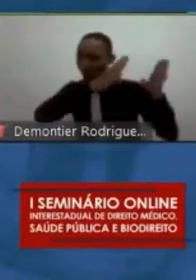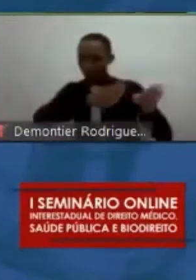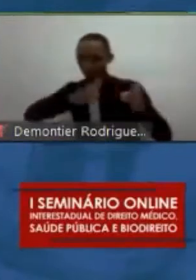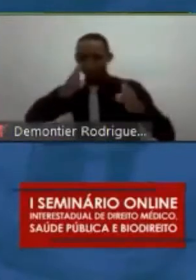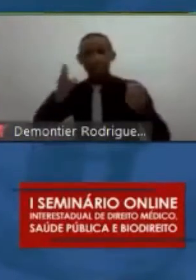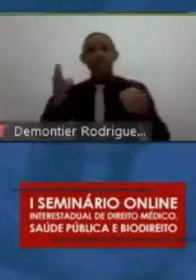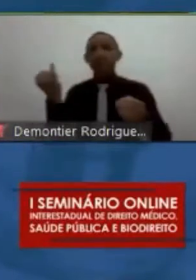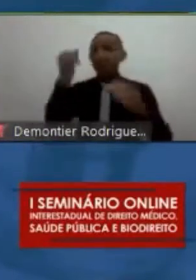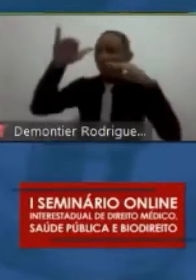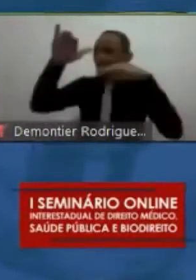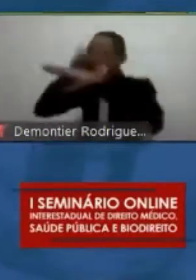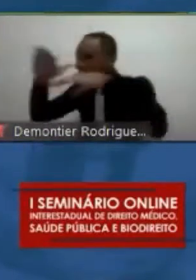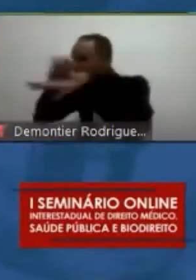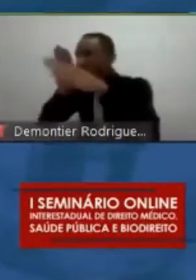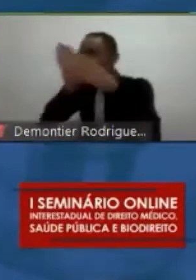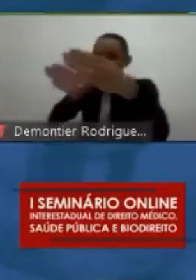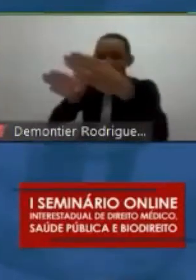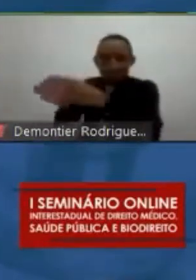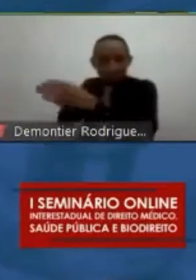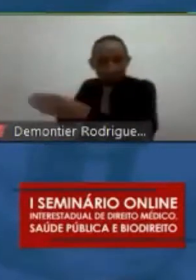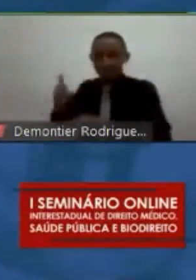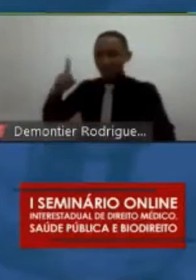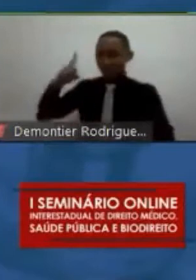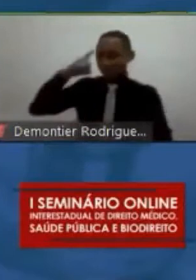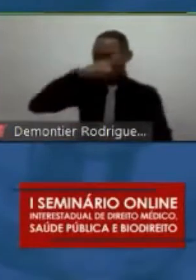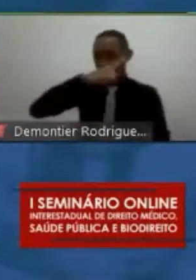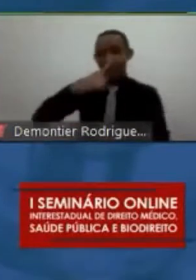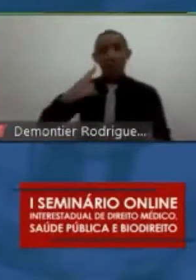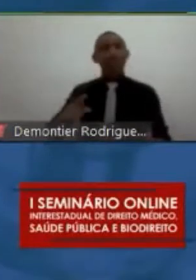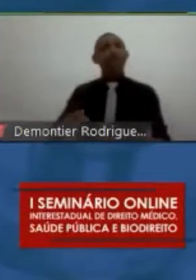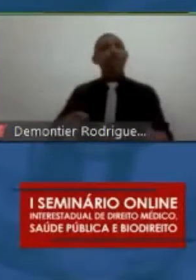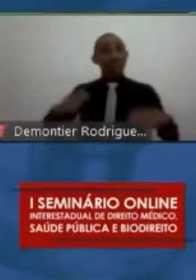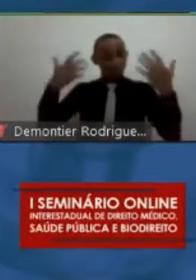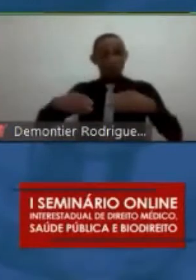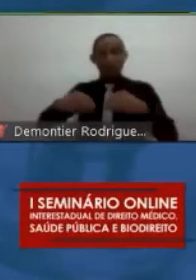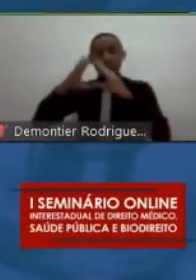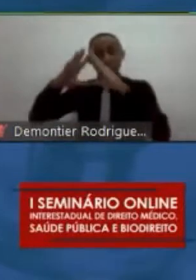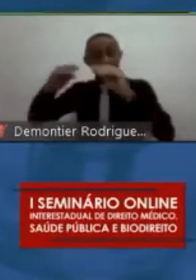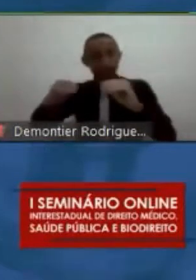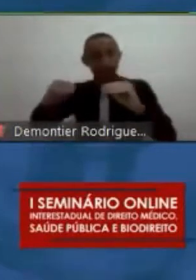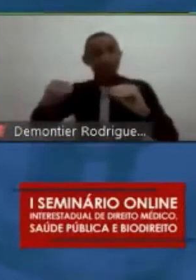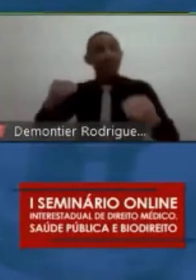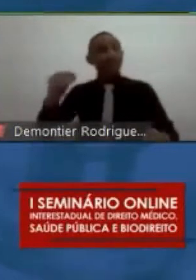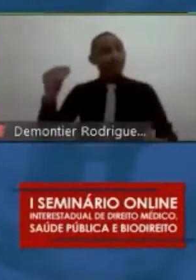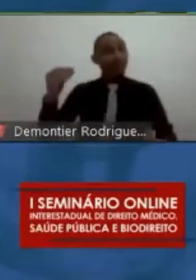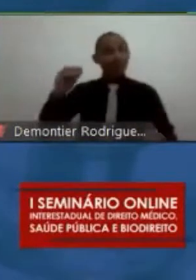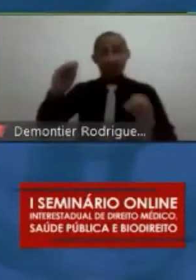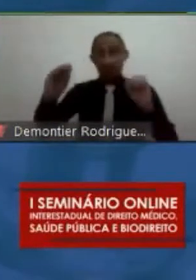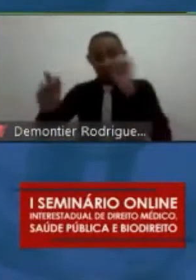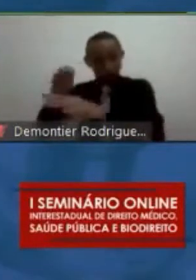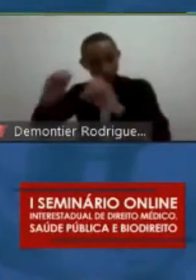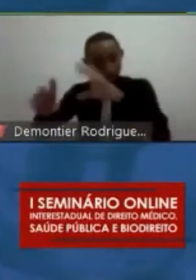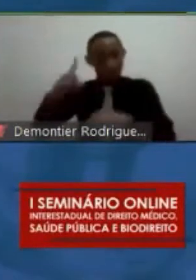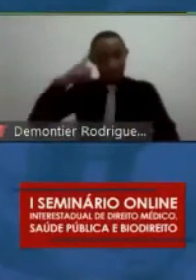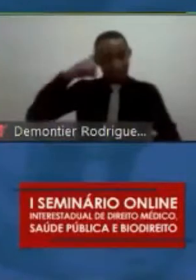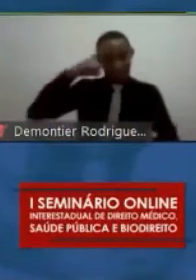processamento, triagem, prova cruzada, armazenagem e descarte que você tem que acumular. Então, uma transfusão